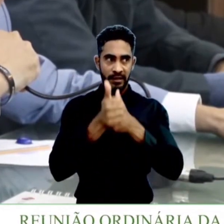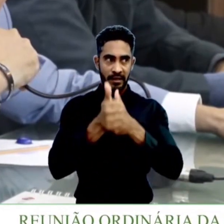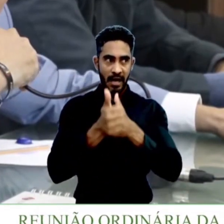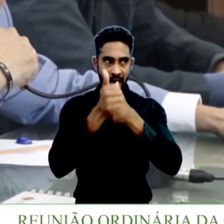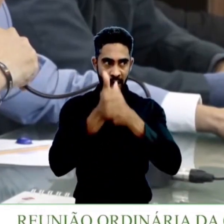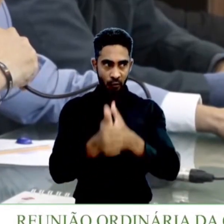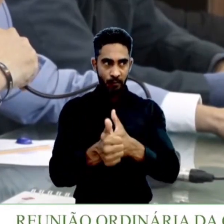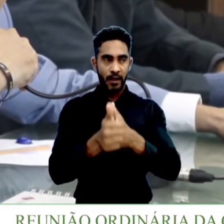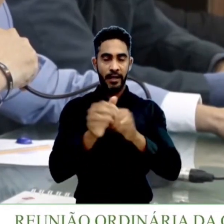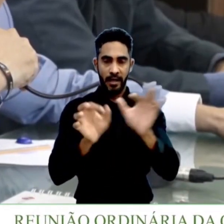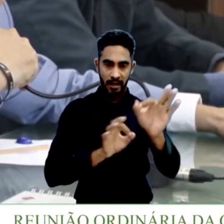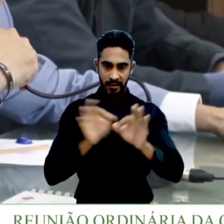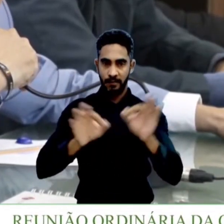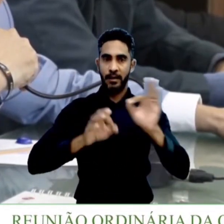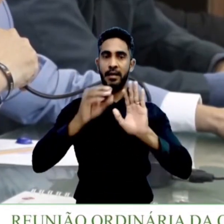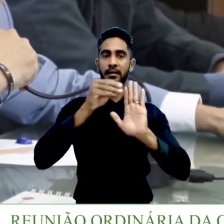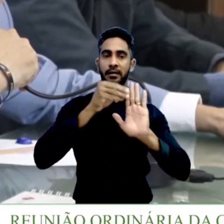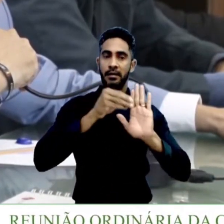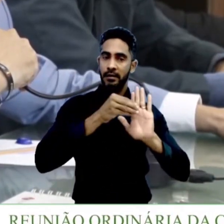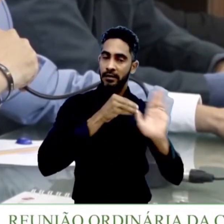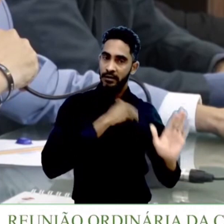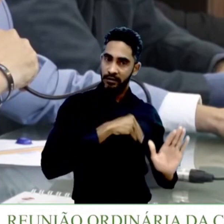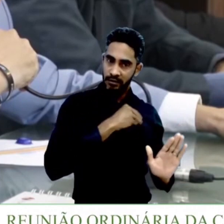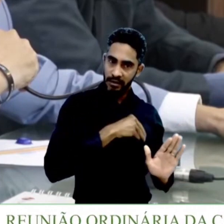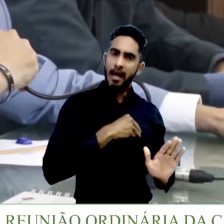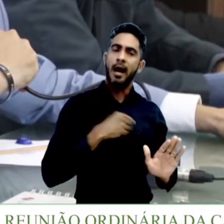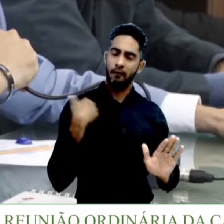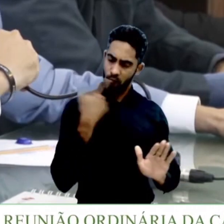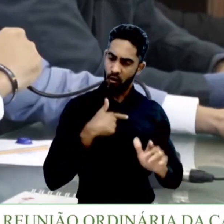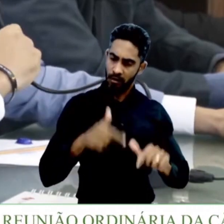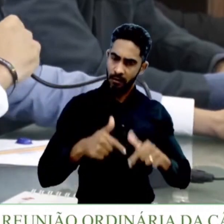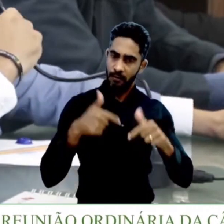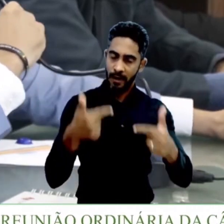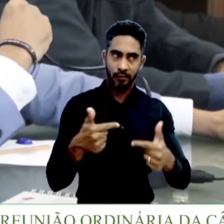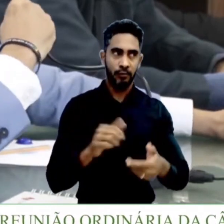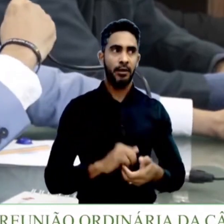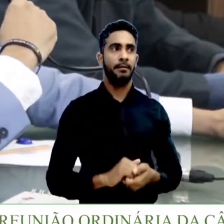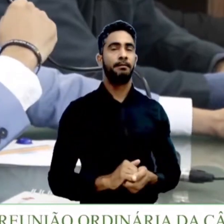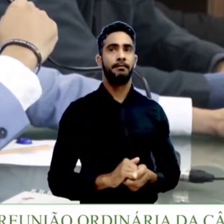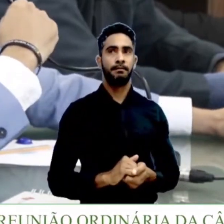perto esse plano de carga e salário. Bora para a luta, que nem começou ainda.